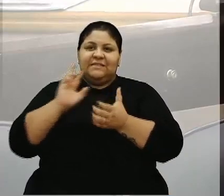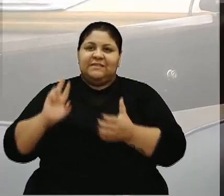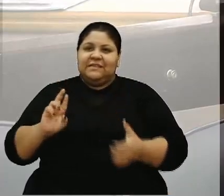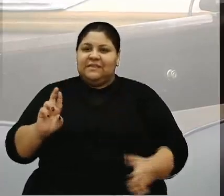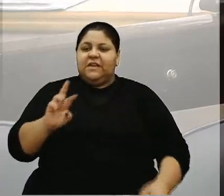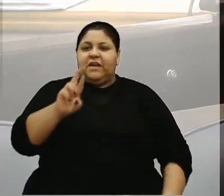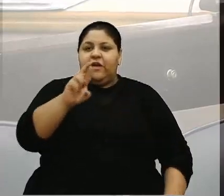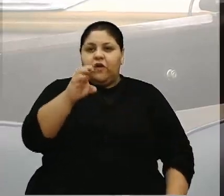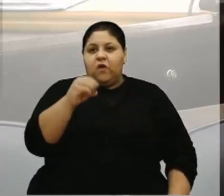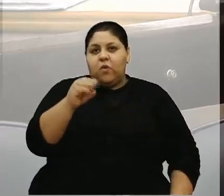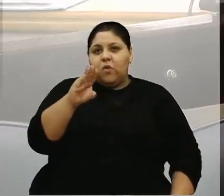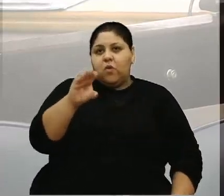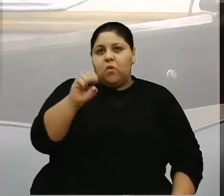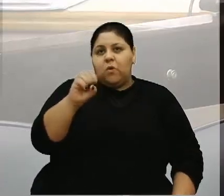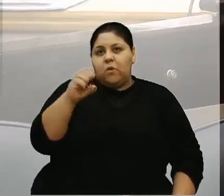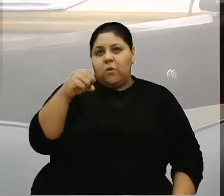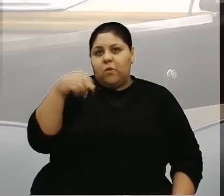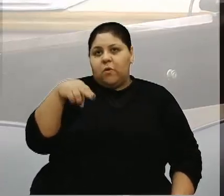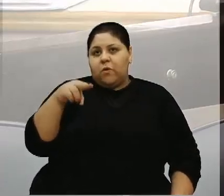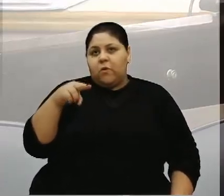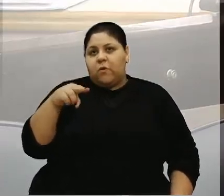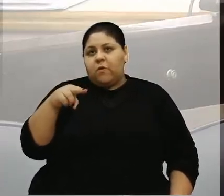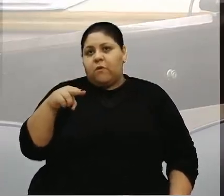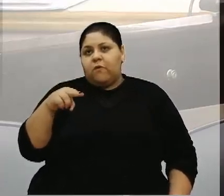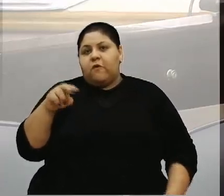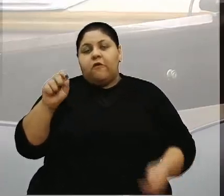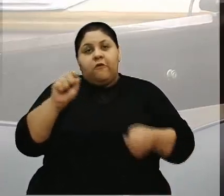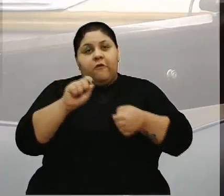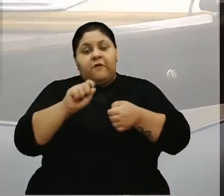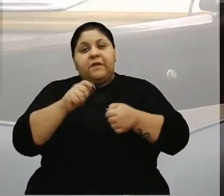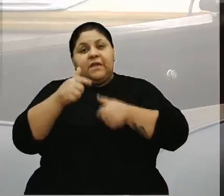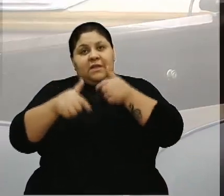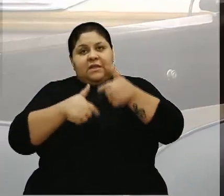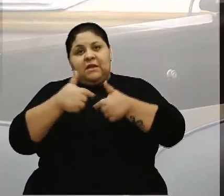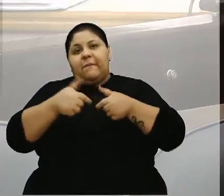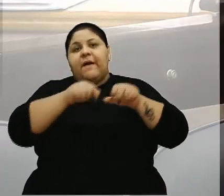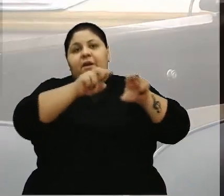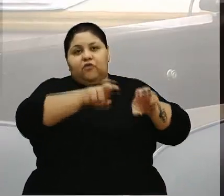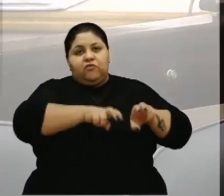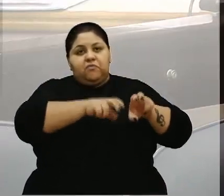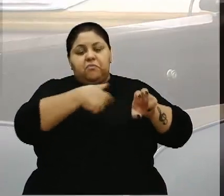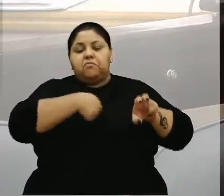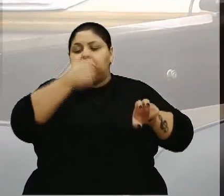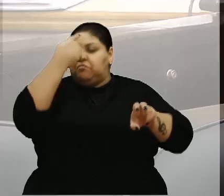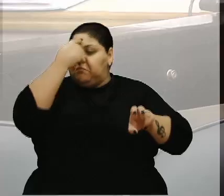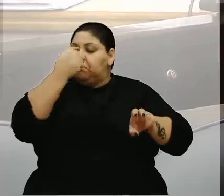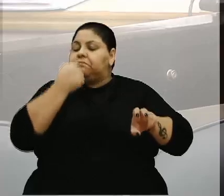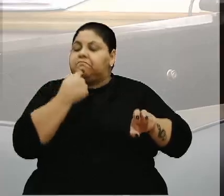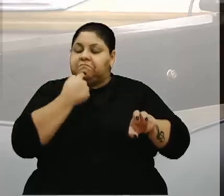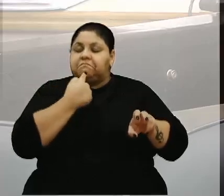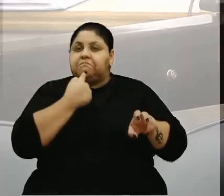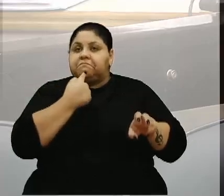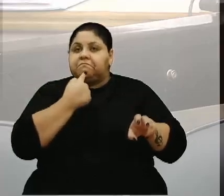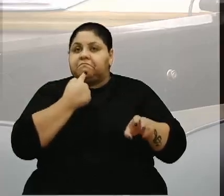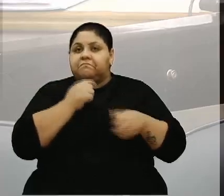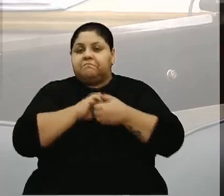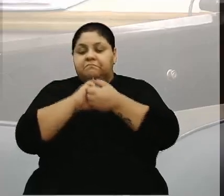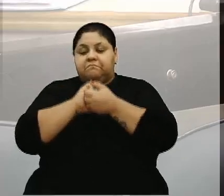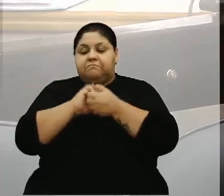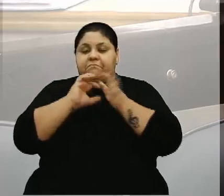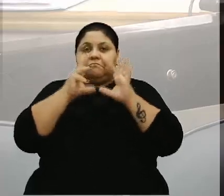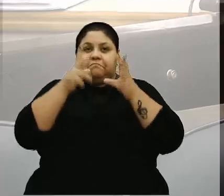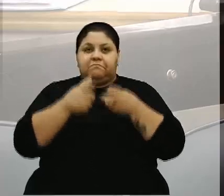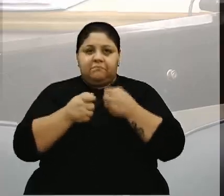Robson, que faz muito o transporte no interior, que eu me identifico muito forte. Cumprimento a